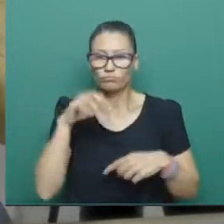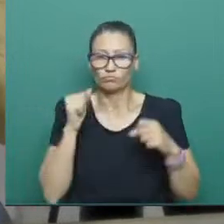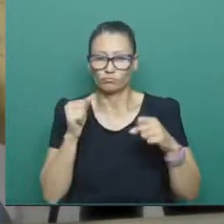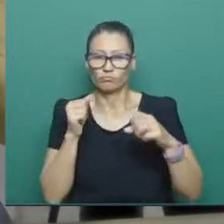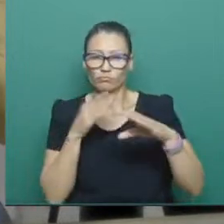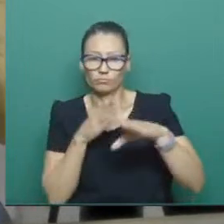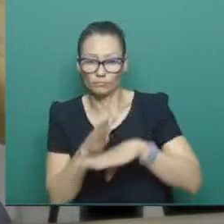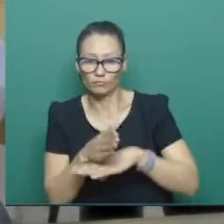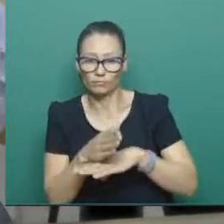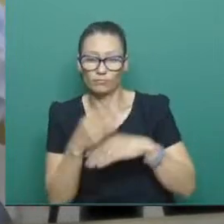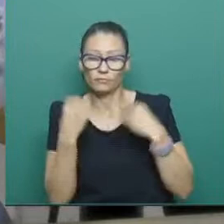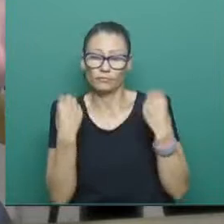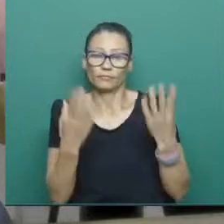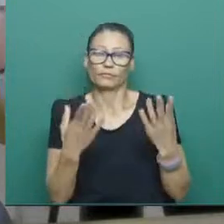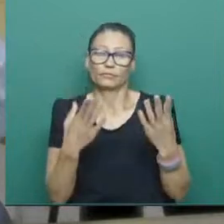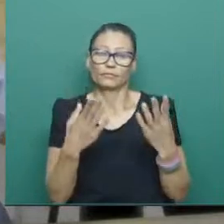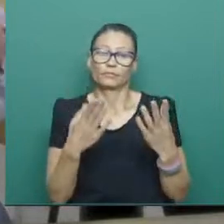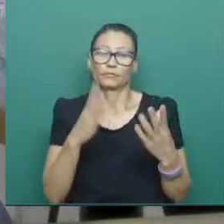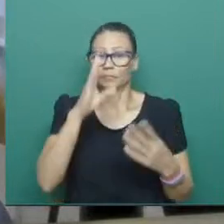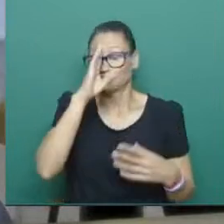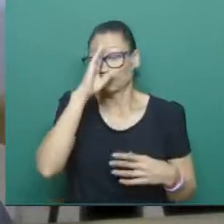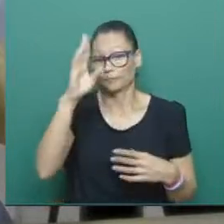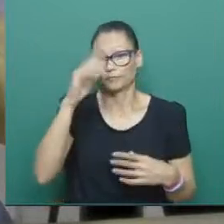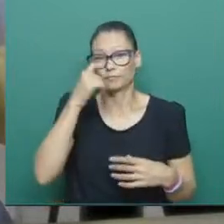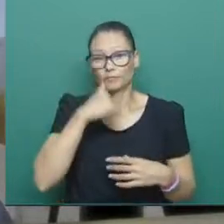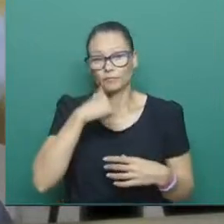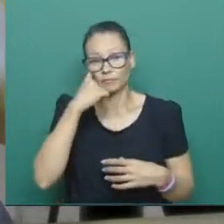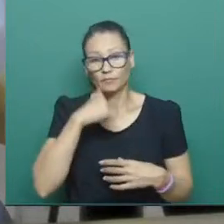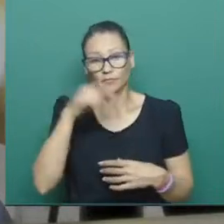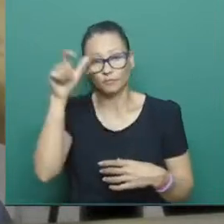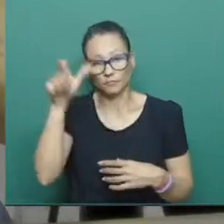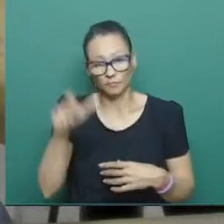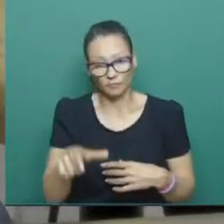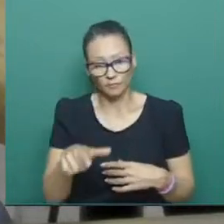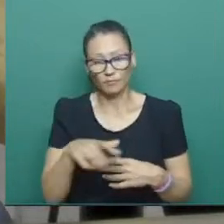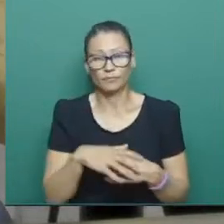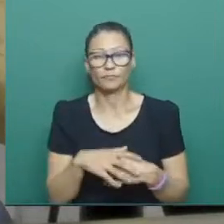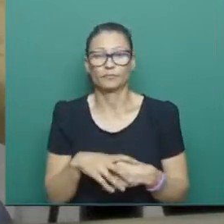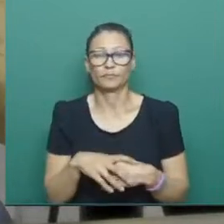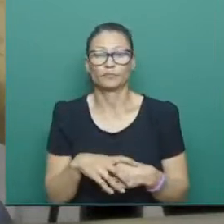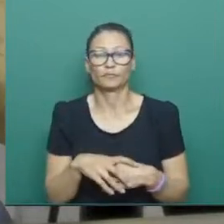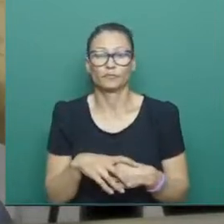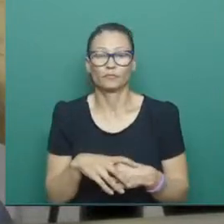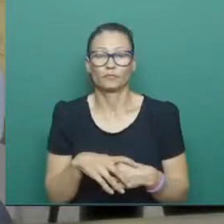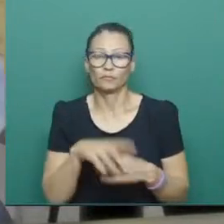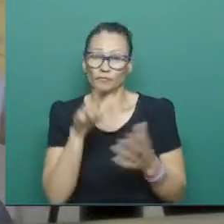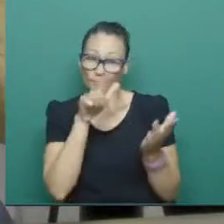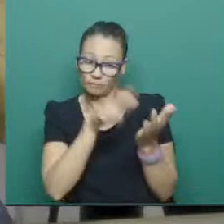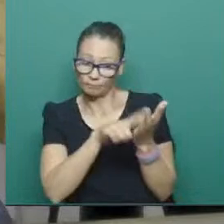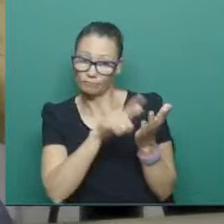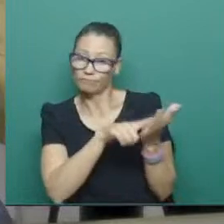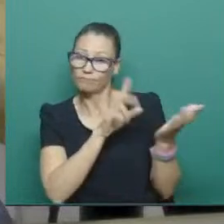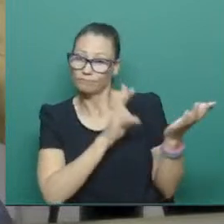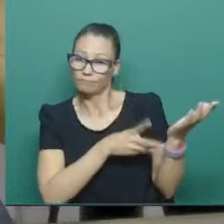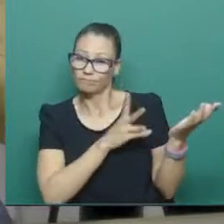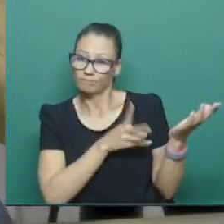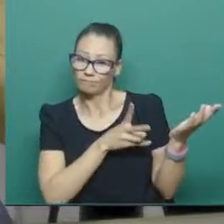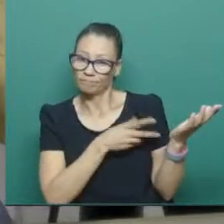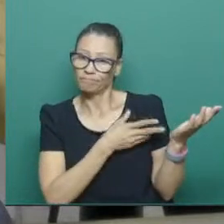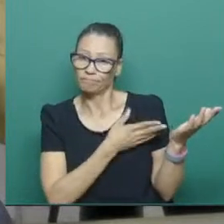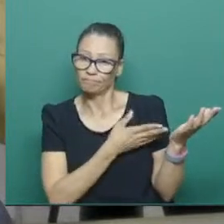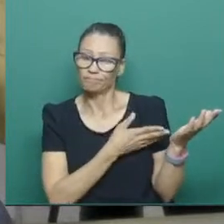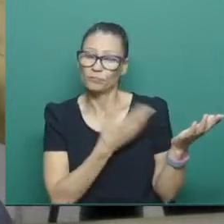mulheres, porém, ele ainda não, né, saiu timidamente do papel. O número